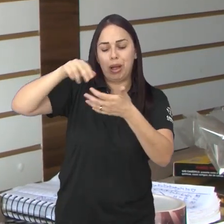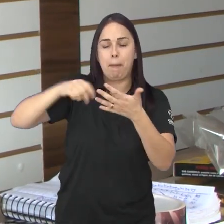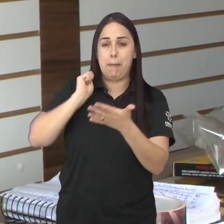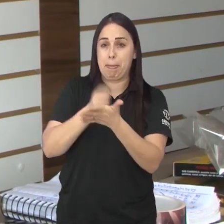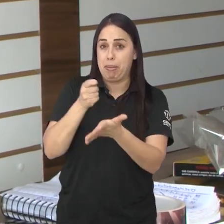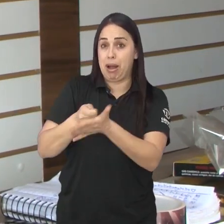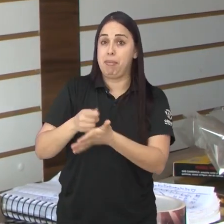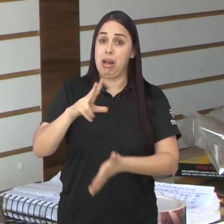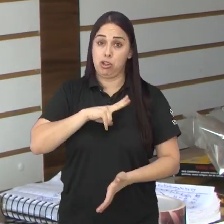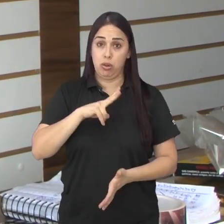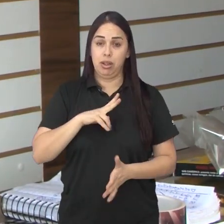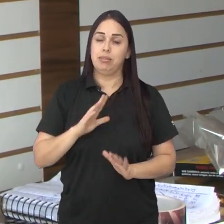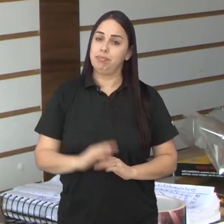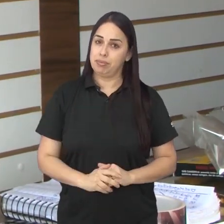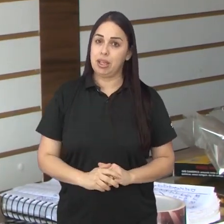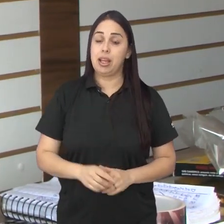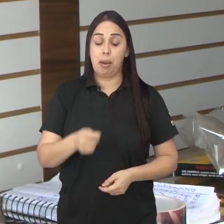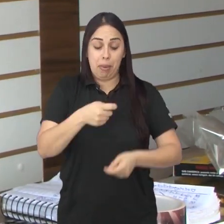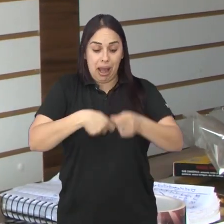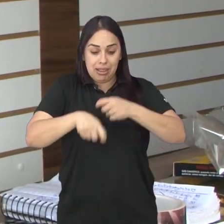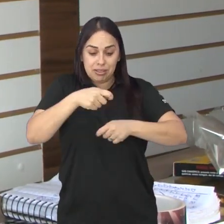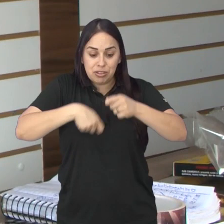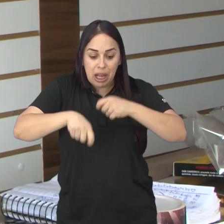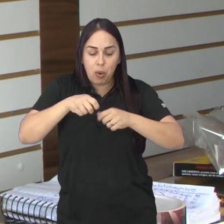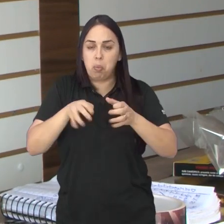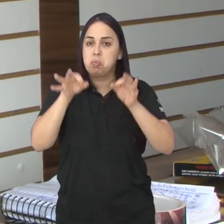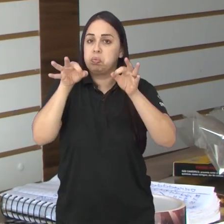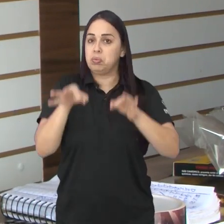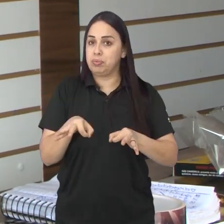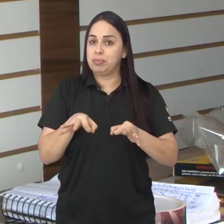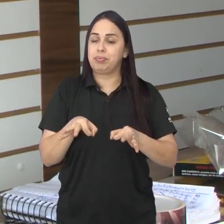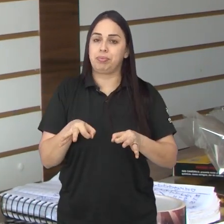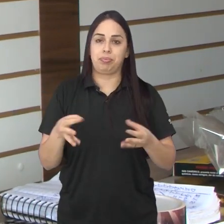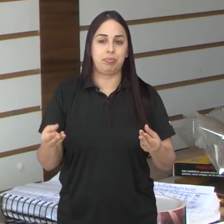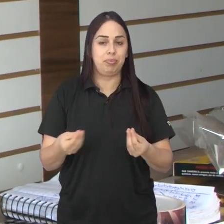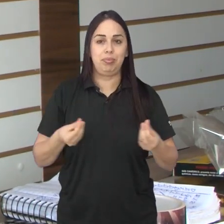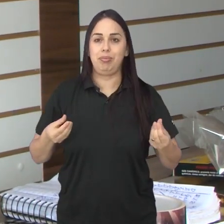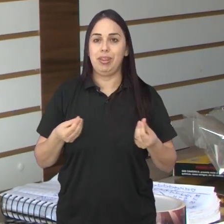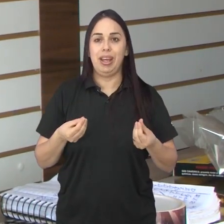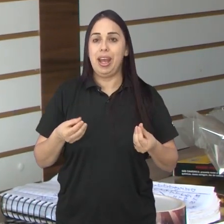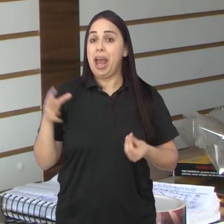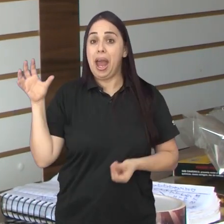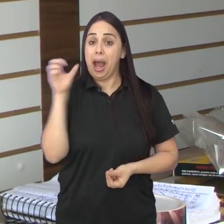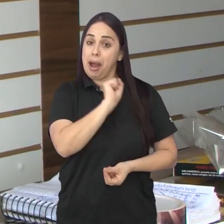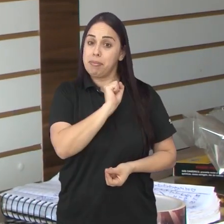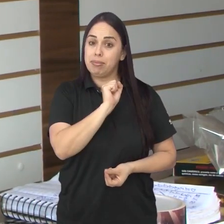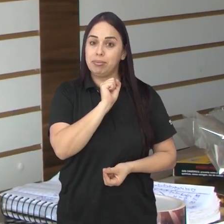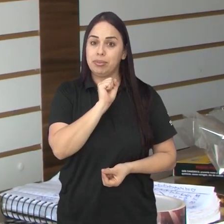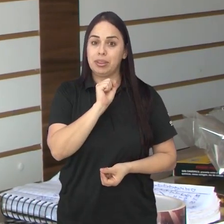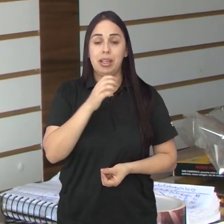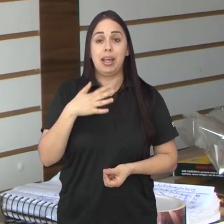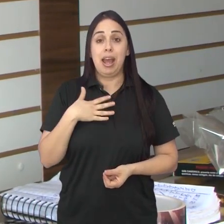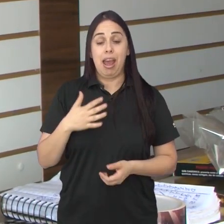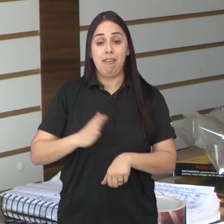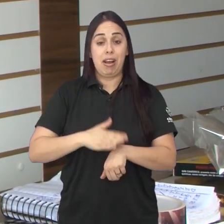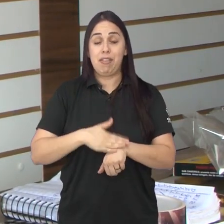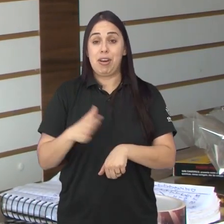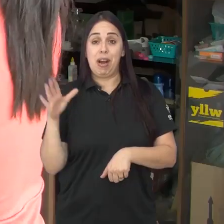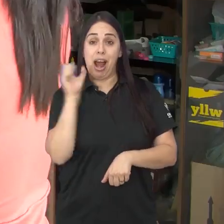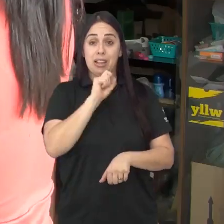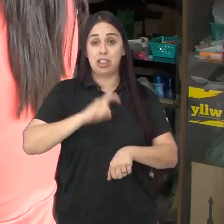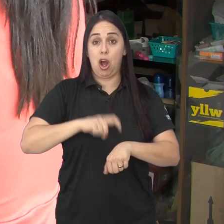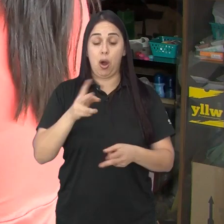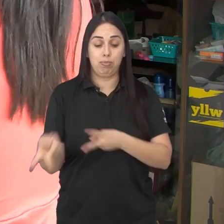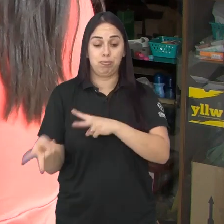para os negócios também, com certeza. Porque é automático. Já agiliza,